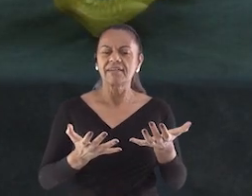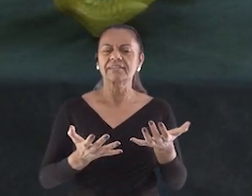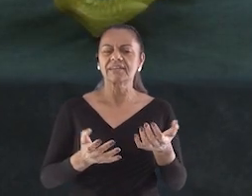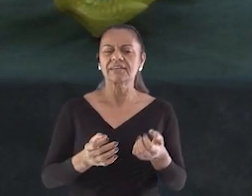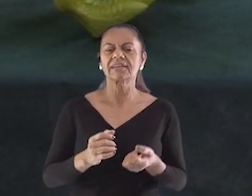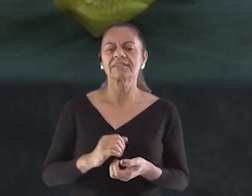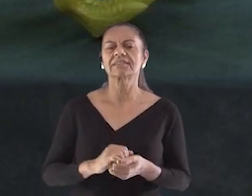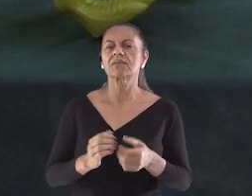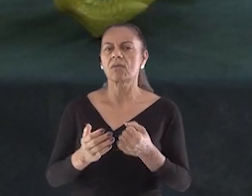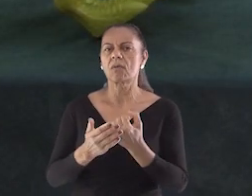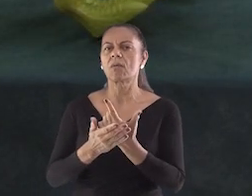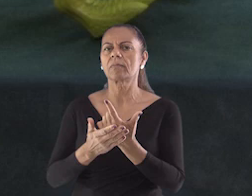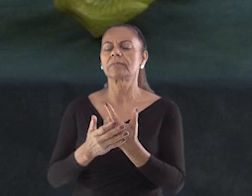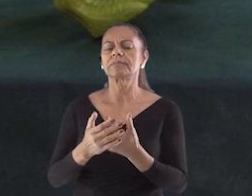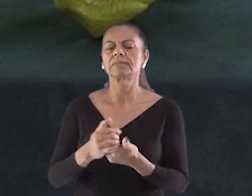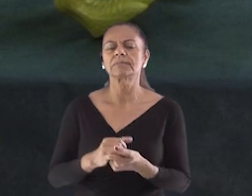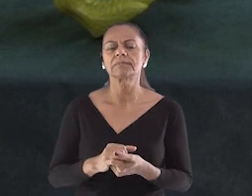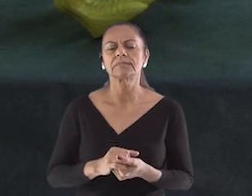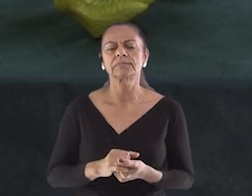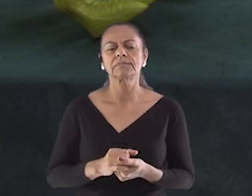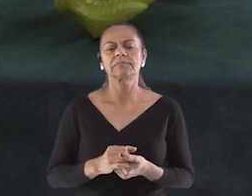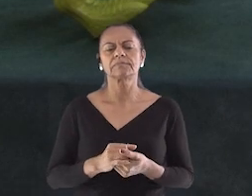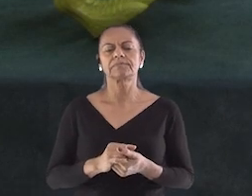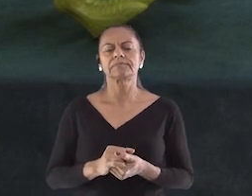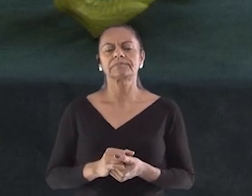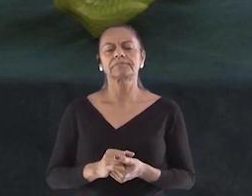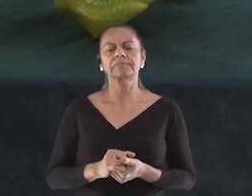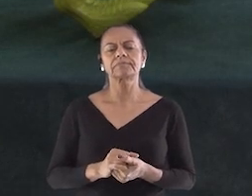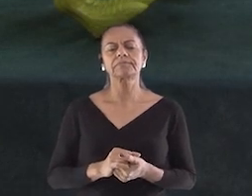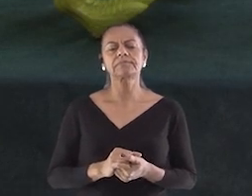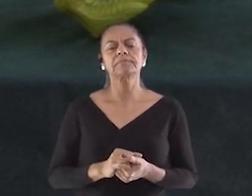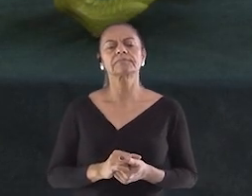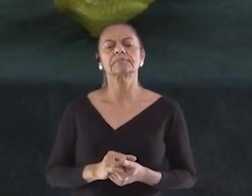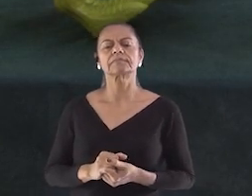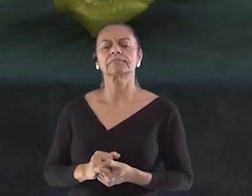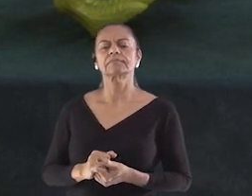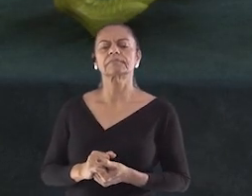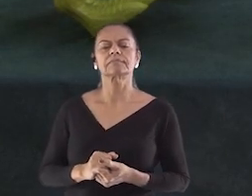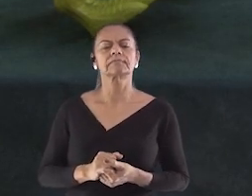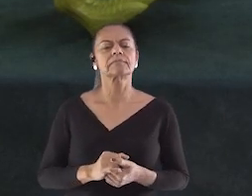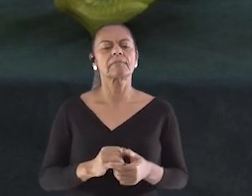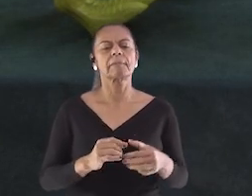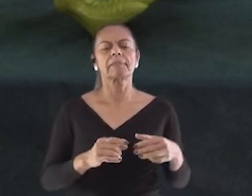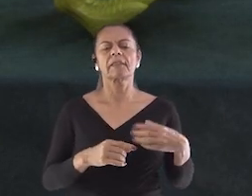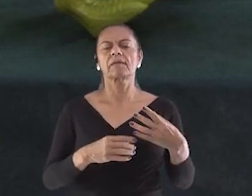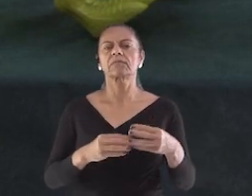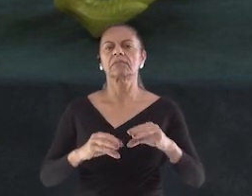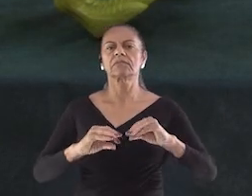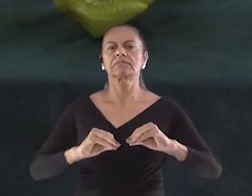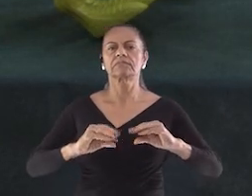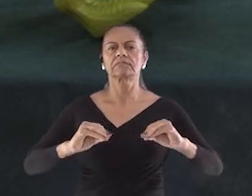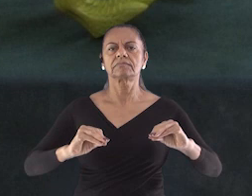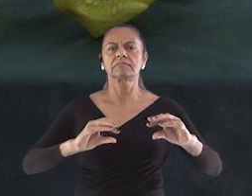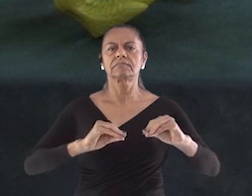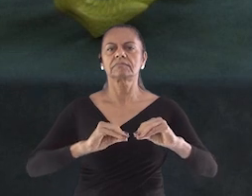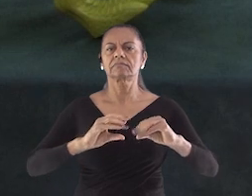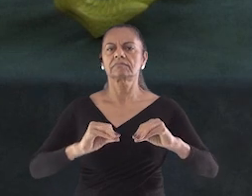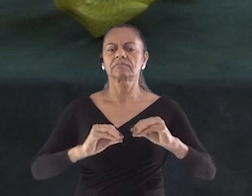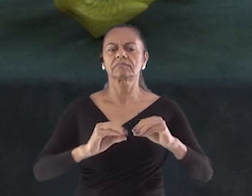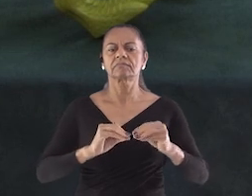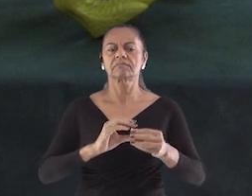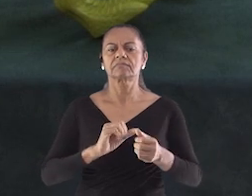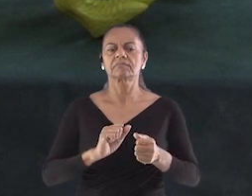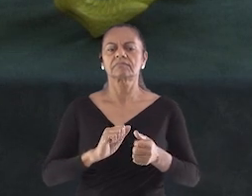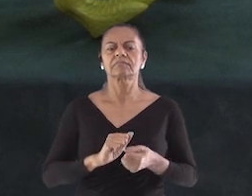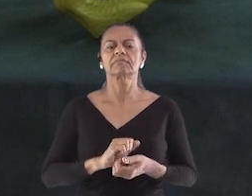floriculturas. Mas se você não conseguir, usa cola com um pouquinho de areia que vai dar o mesmo efeito. E aí você